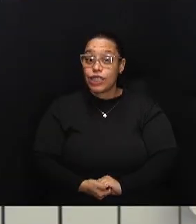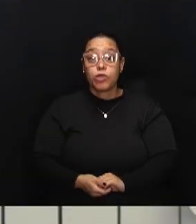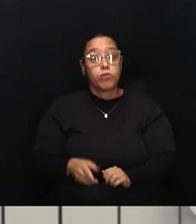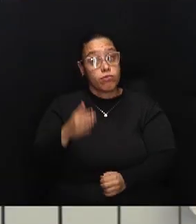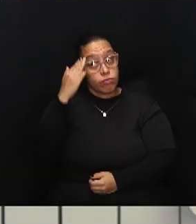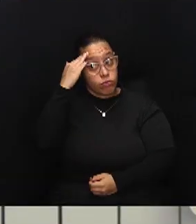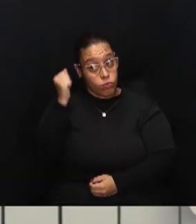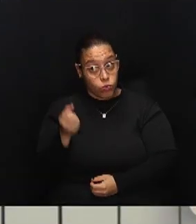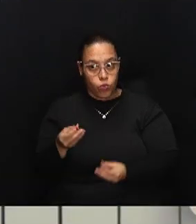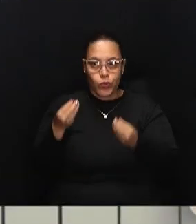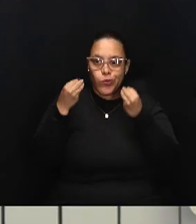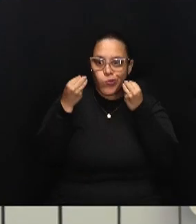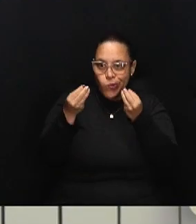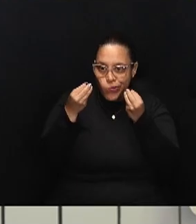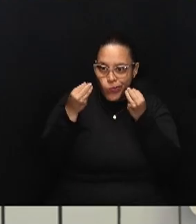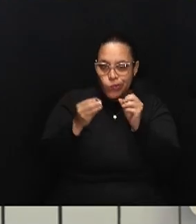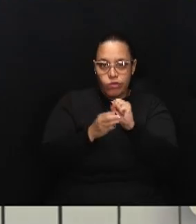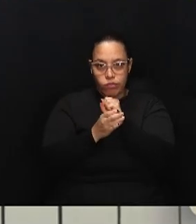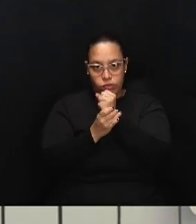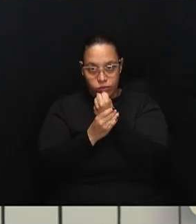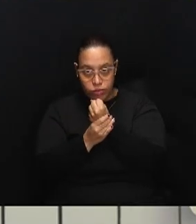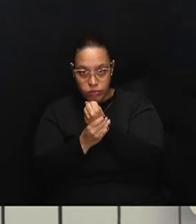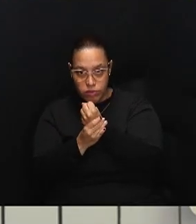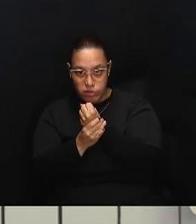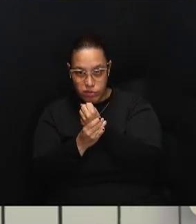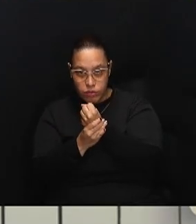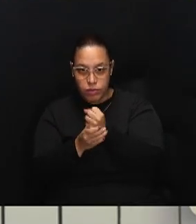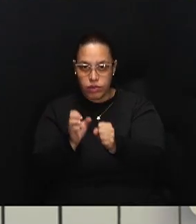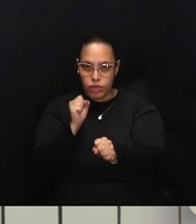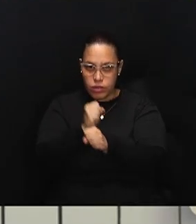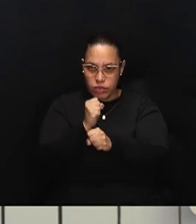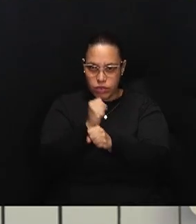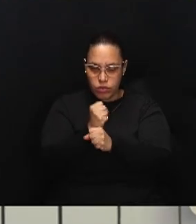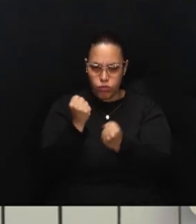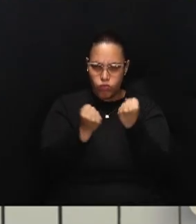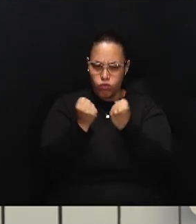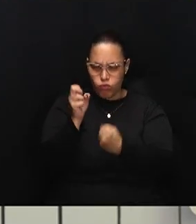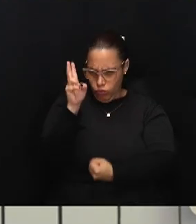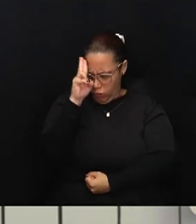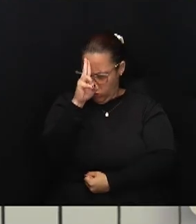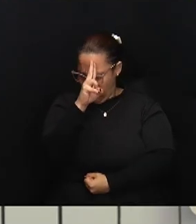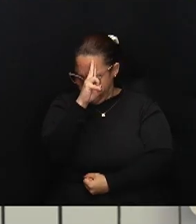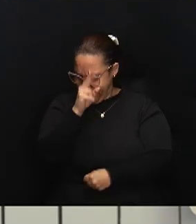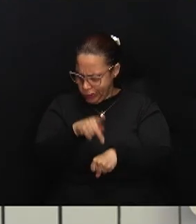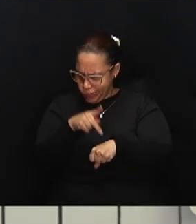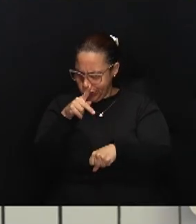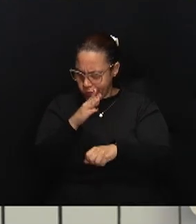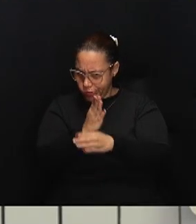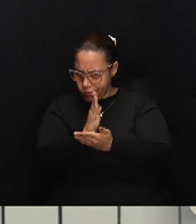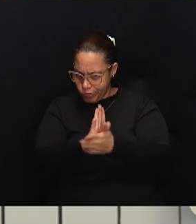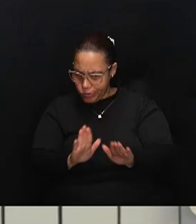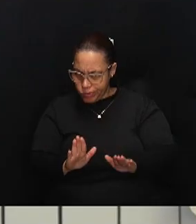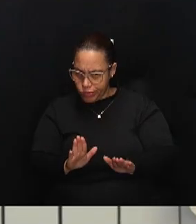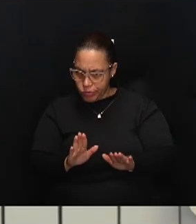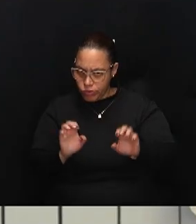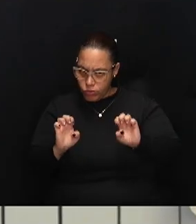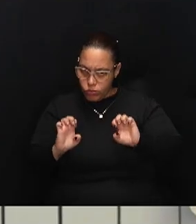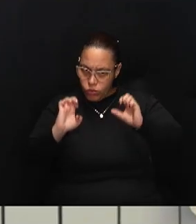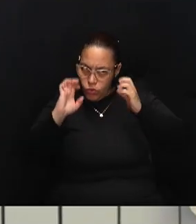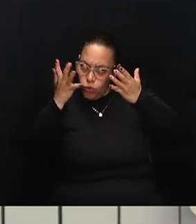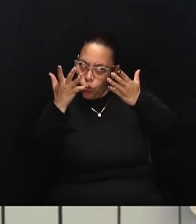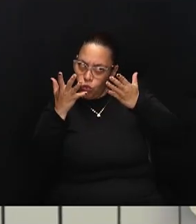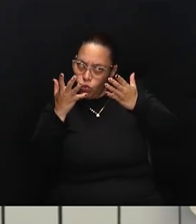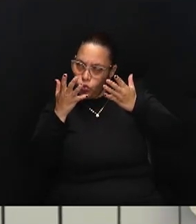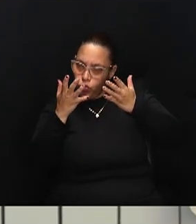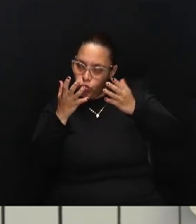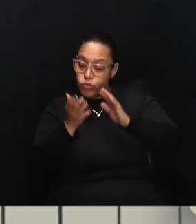Você sabe como se manter em segurança enquanto espera o carro de aplicativo após o encerramento de um show ou evento?